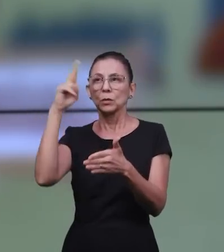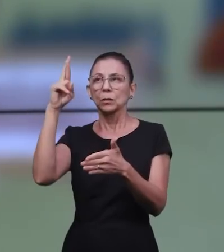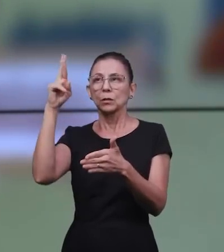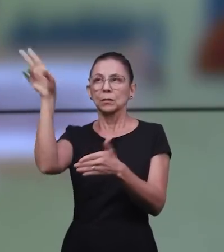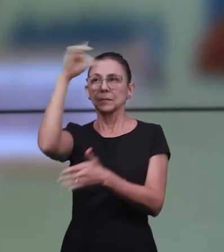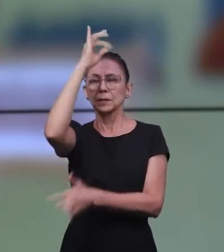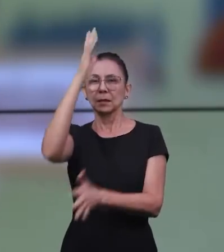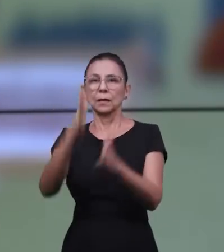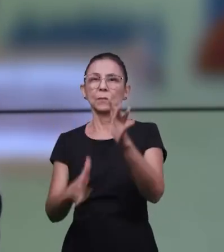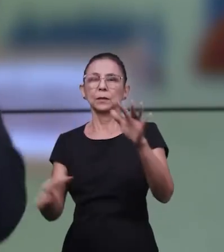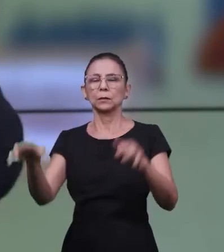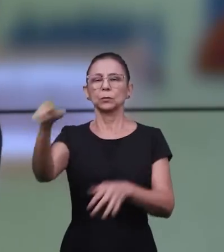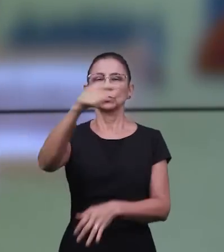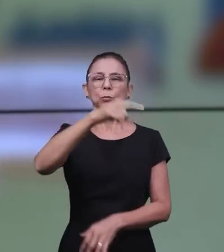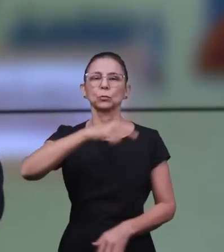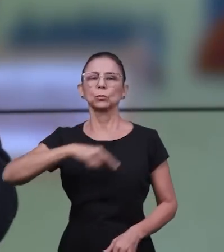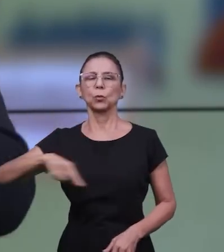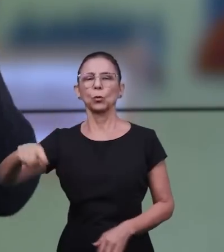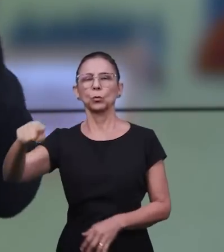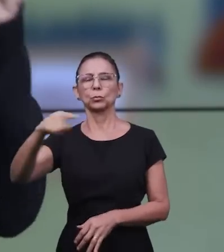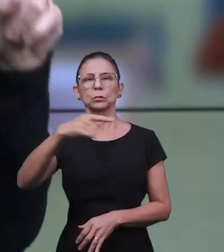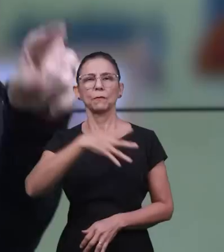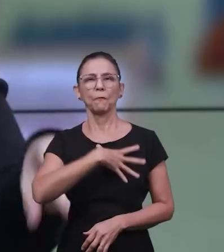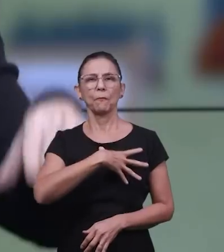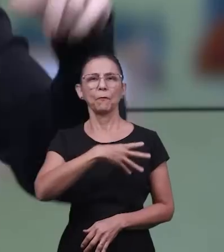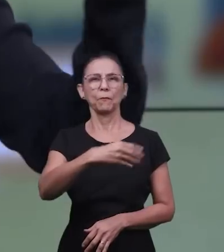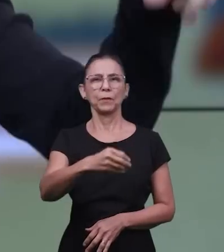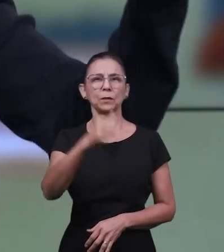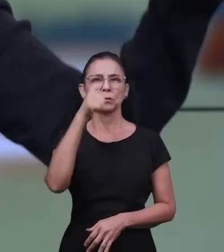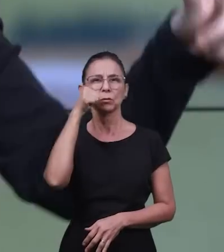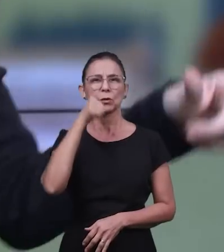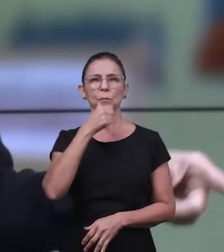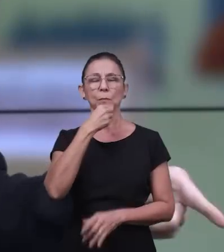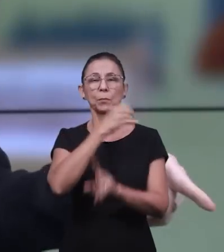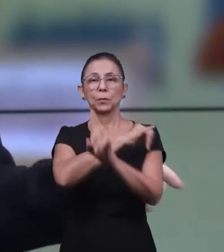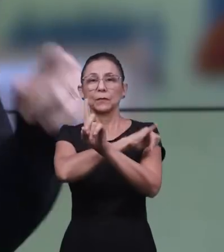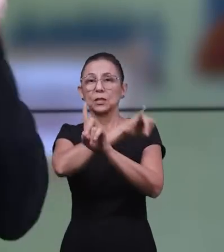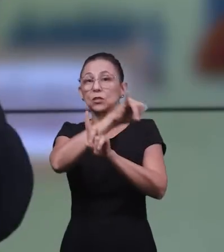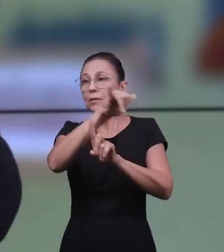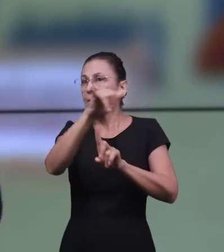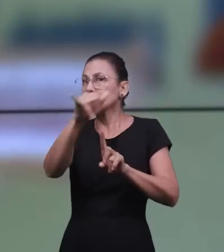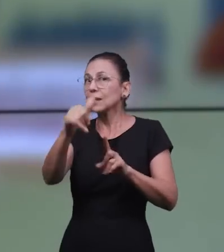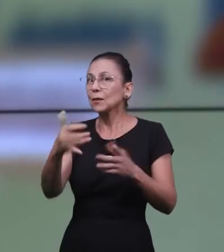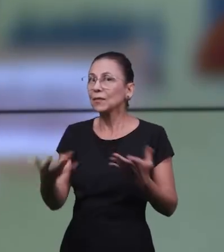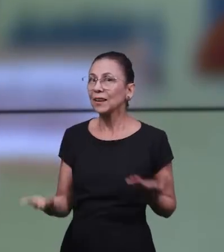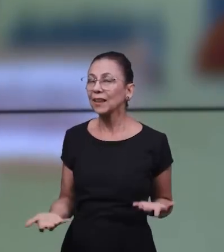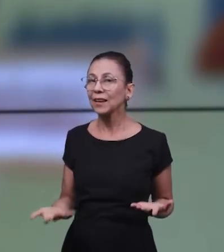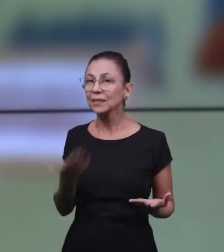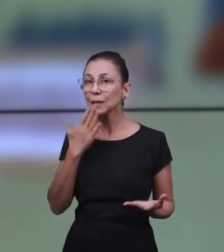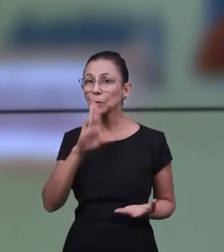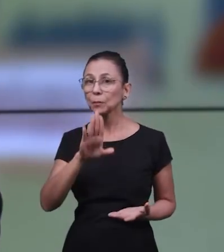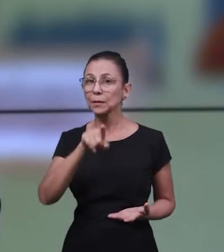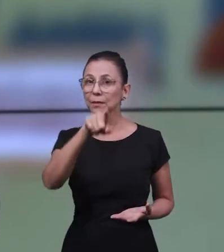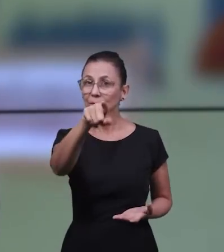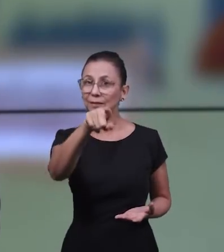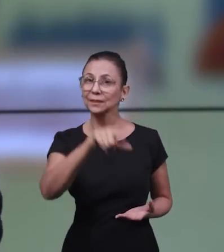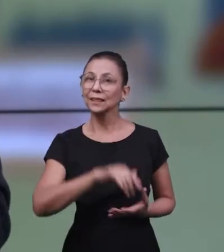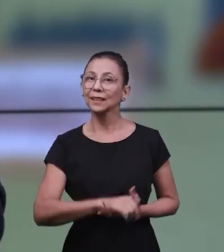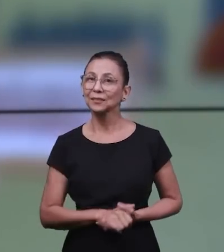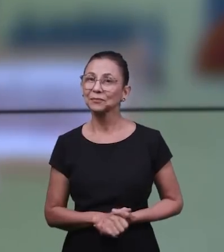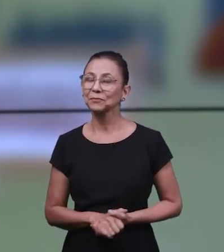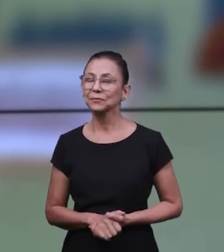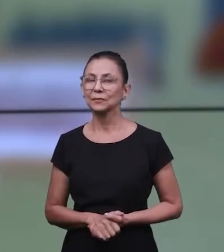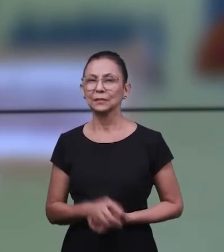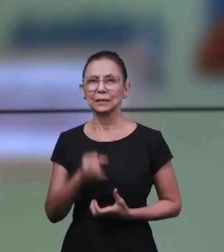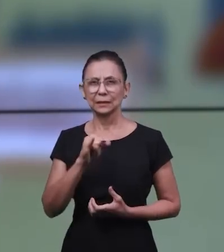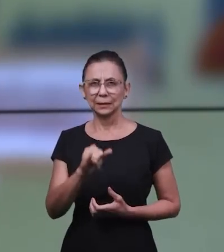Espírito sobre toda a carne, que os vossos filhos e as vossas filhas profetizarão. Essa promessa diz respeito a vocês. E